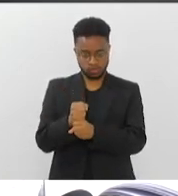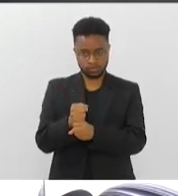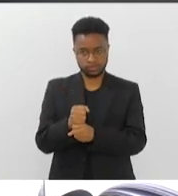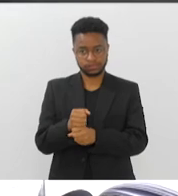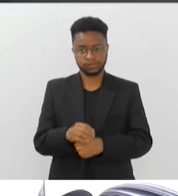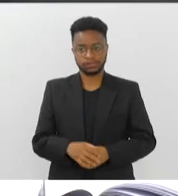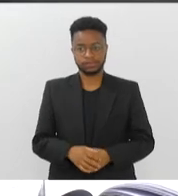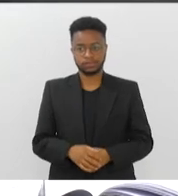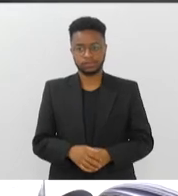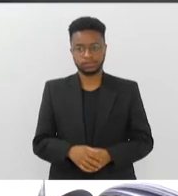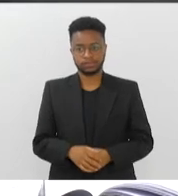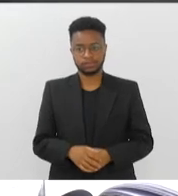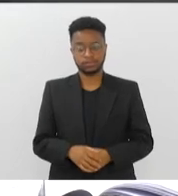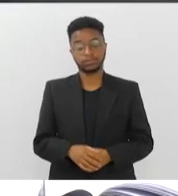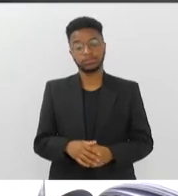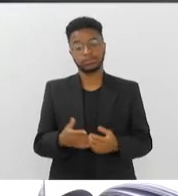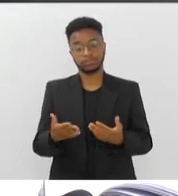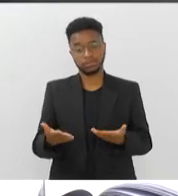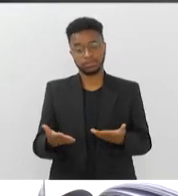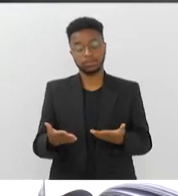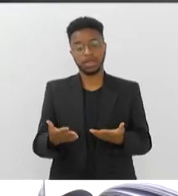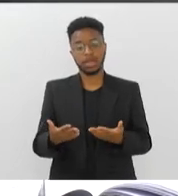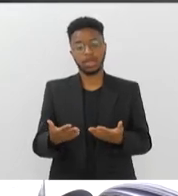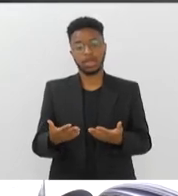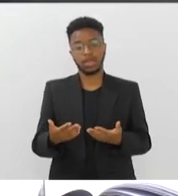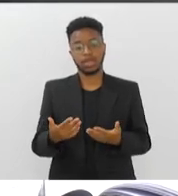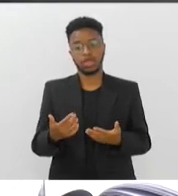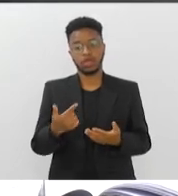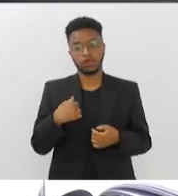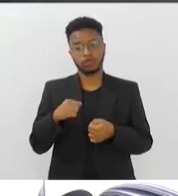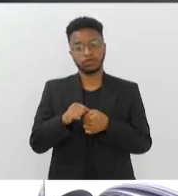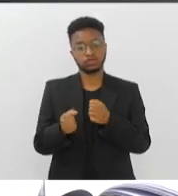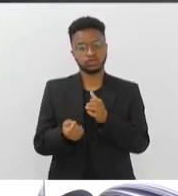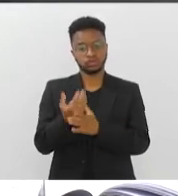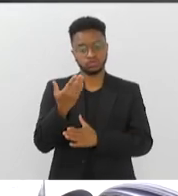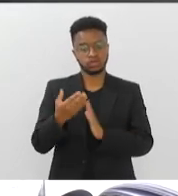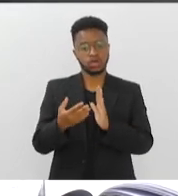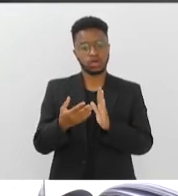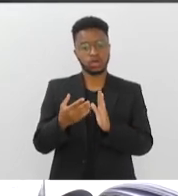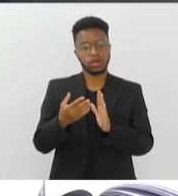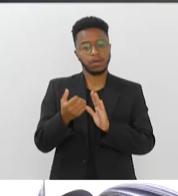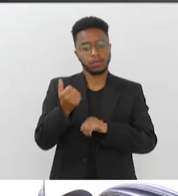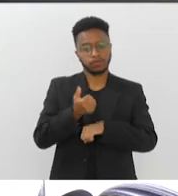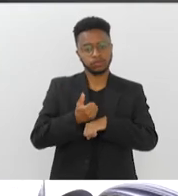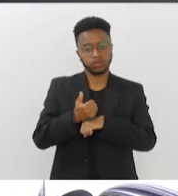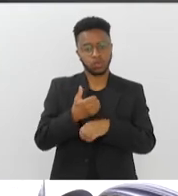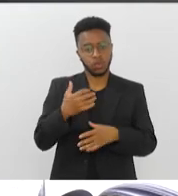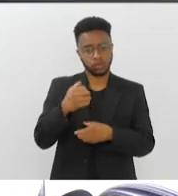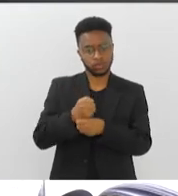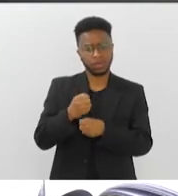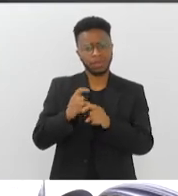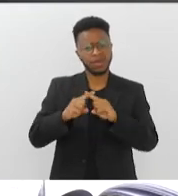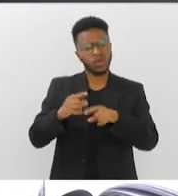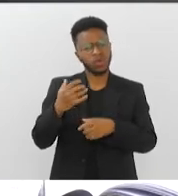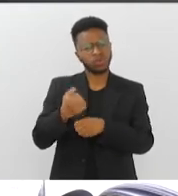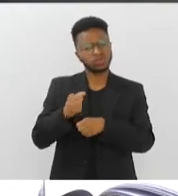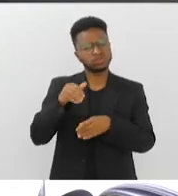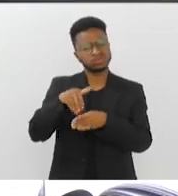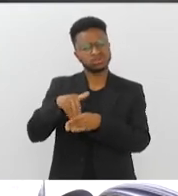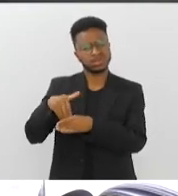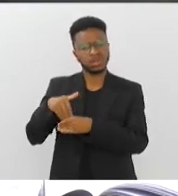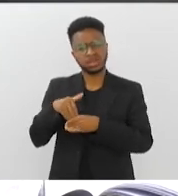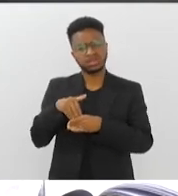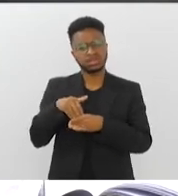Vi aparecer a profissão de contador. Agora, de contador eleitoral, quem faz a